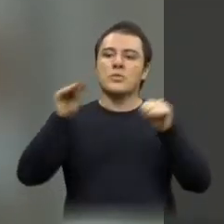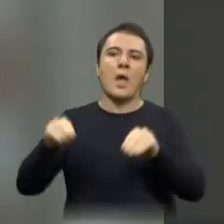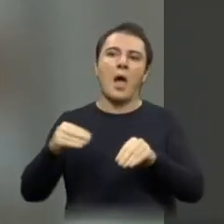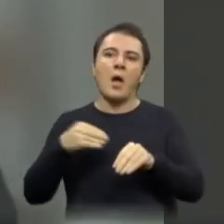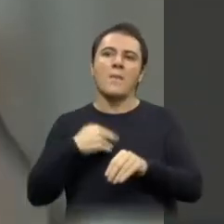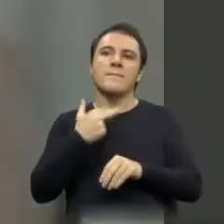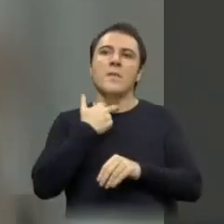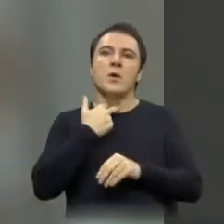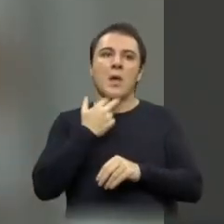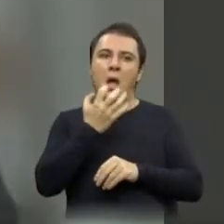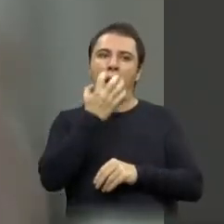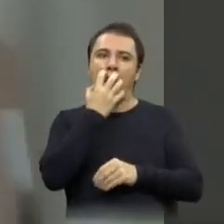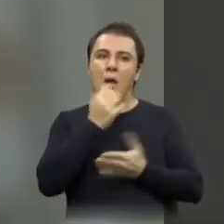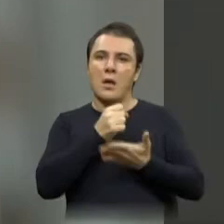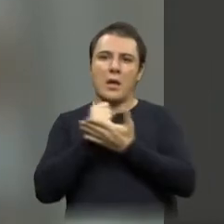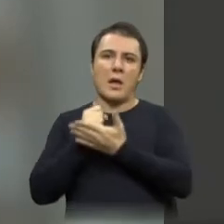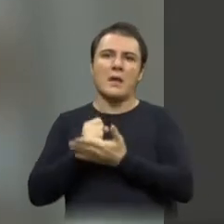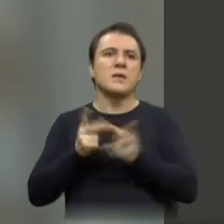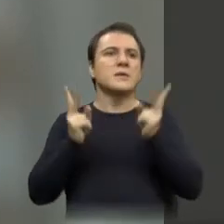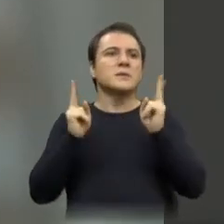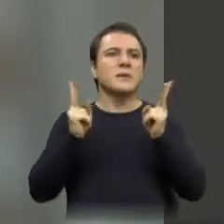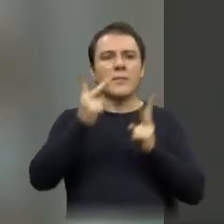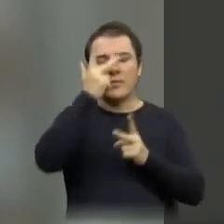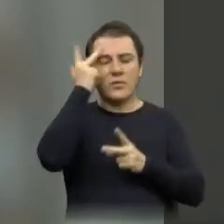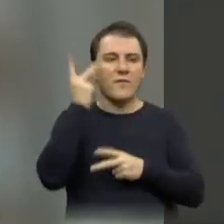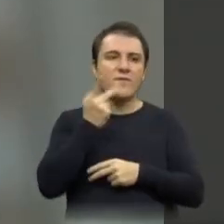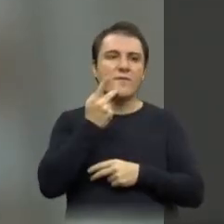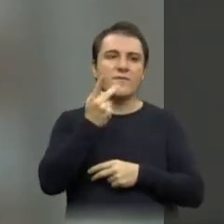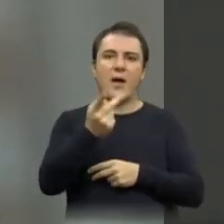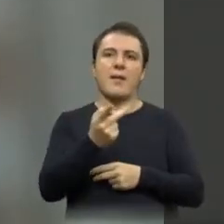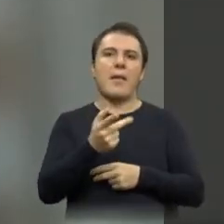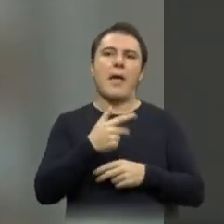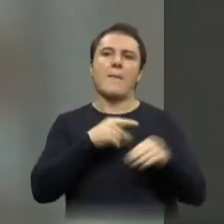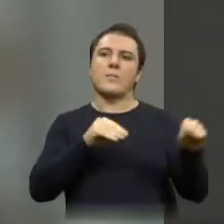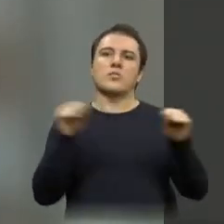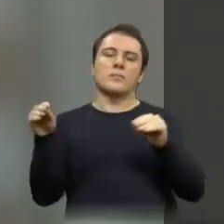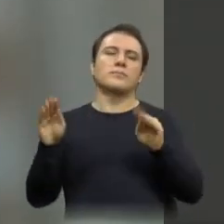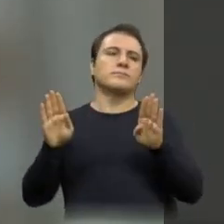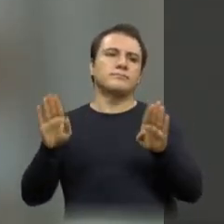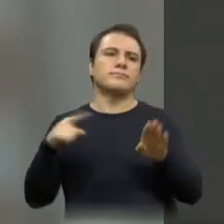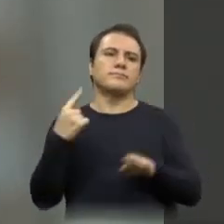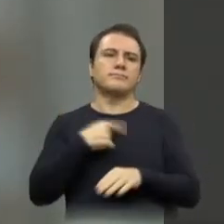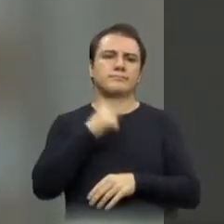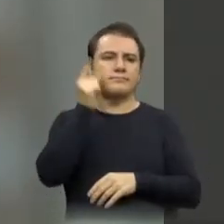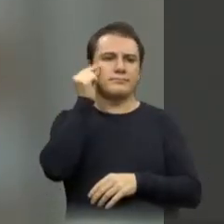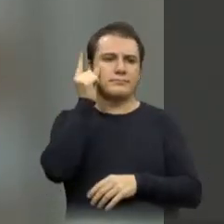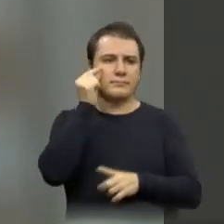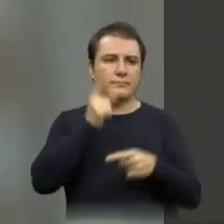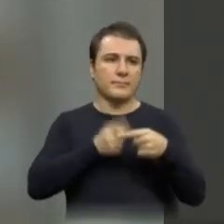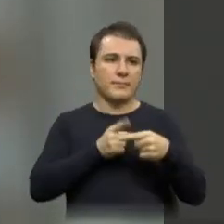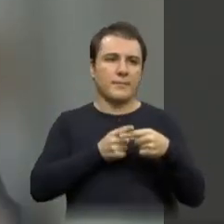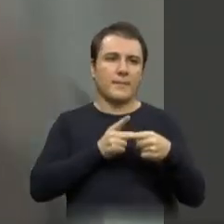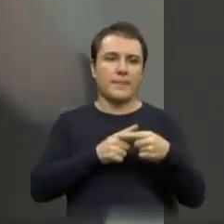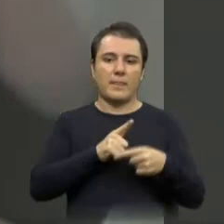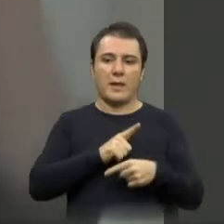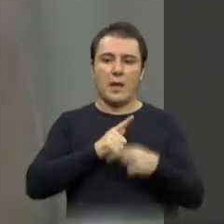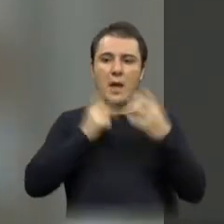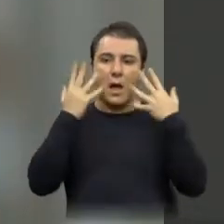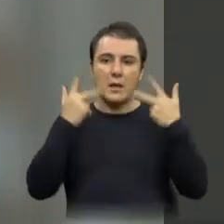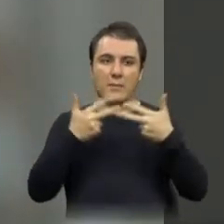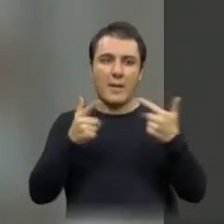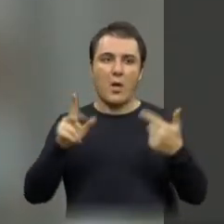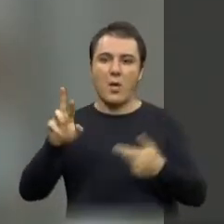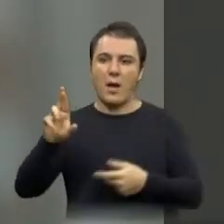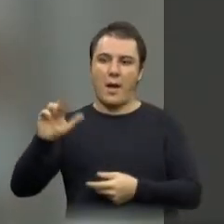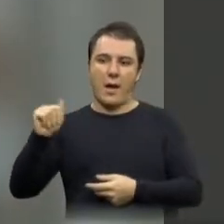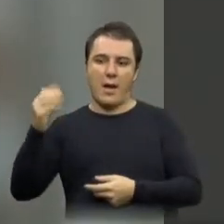colocar o cachorro, desculpa de todo perdedor que abandona animal. Mas engraçado que o animal de raça, essa